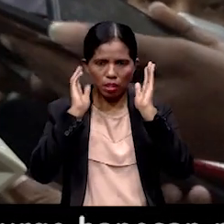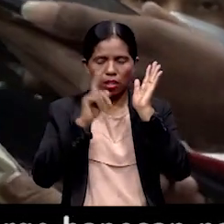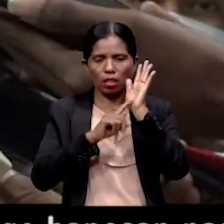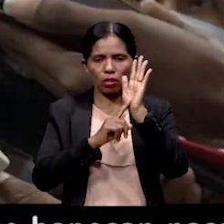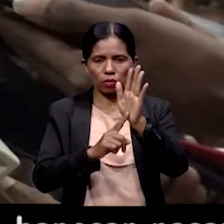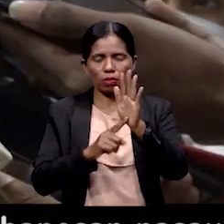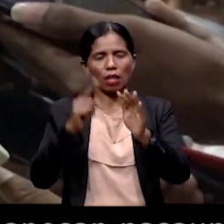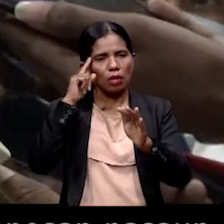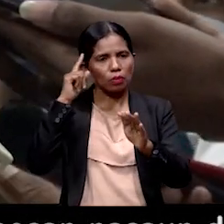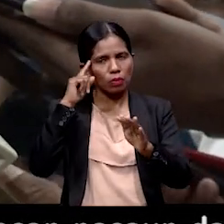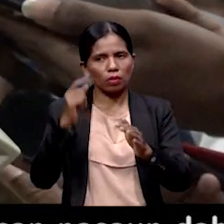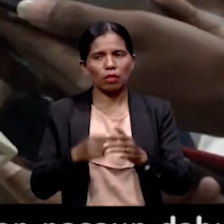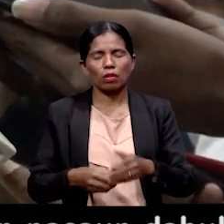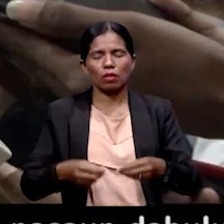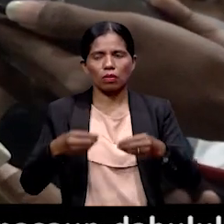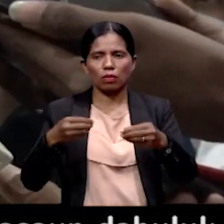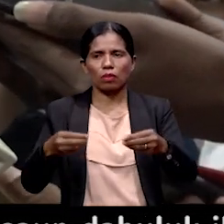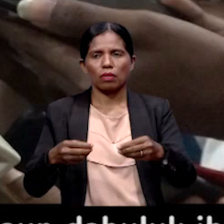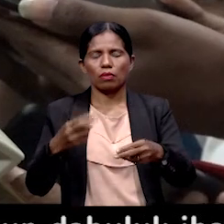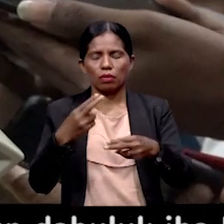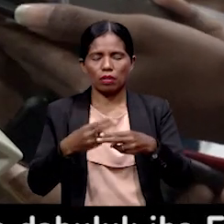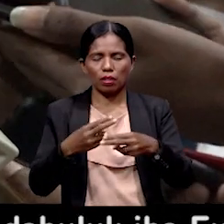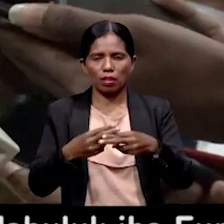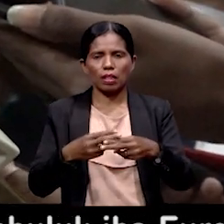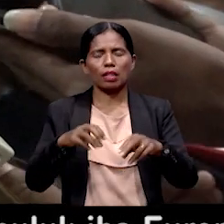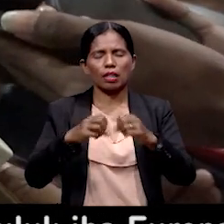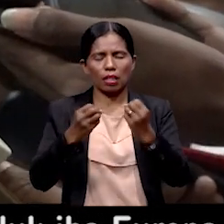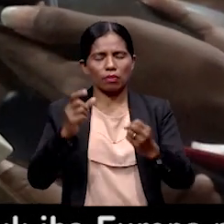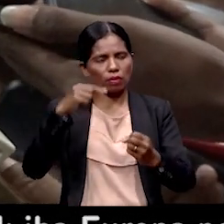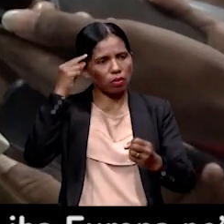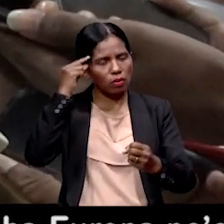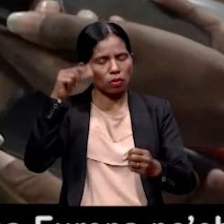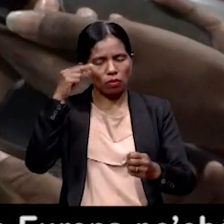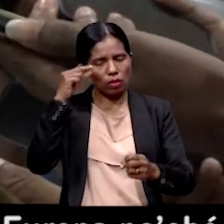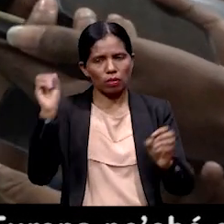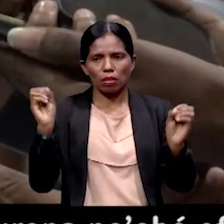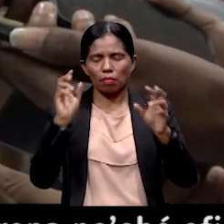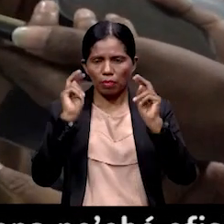Hanno ito anche ne fornar arba governo. Governo la precisa halo non è.